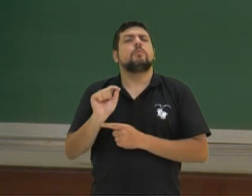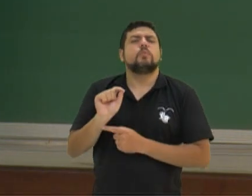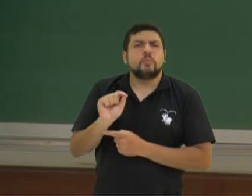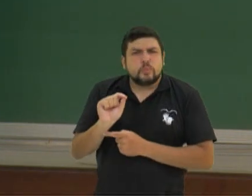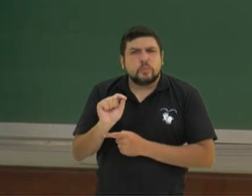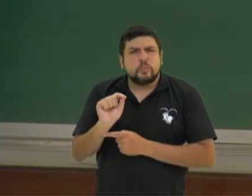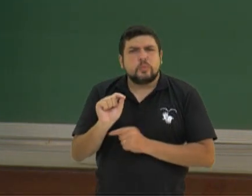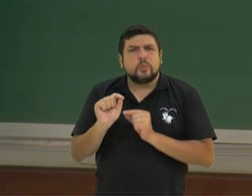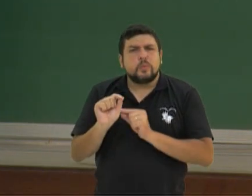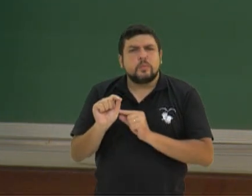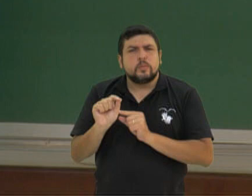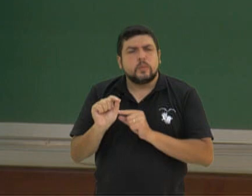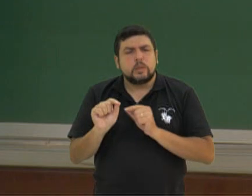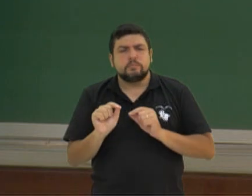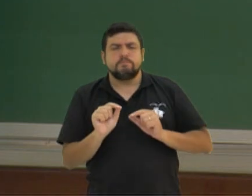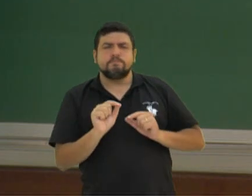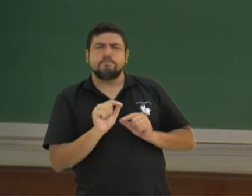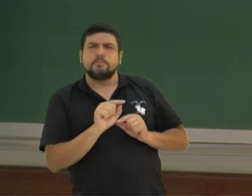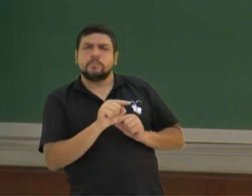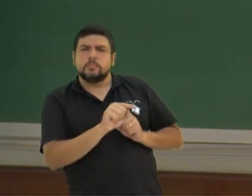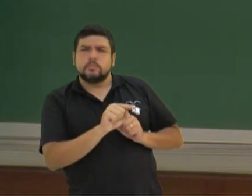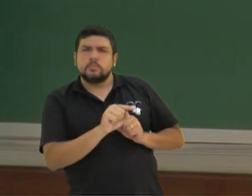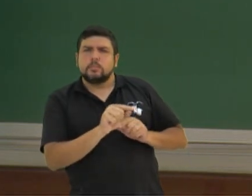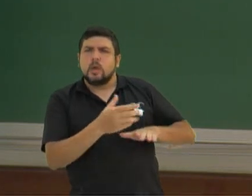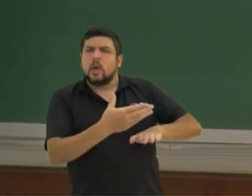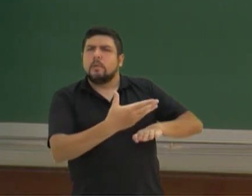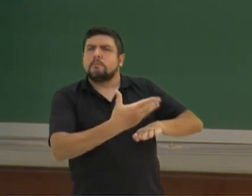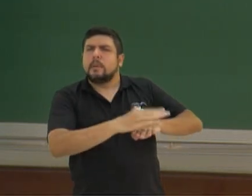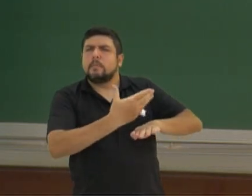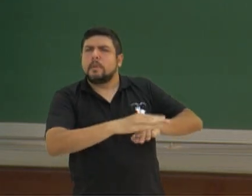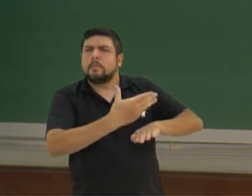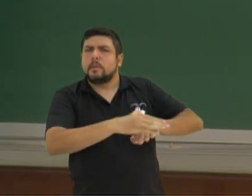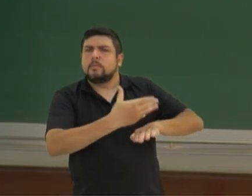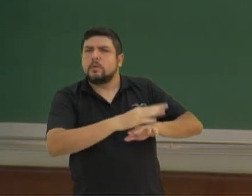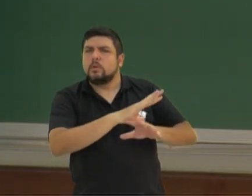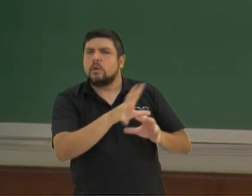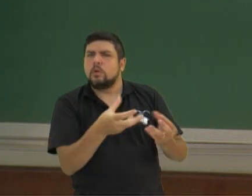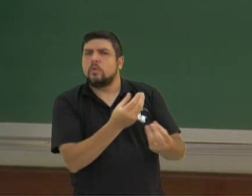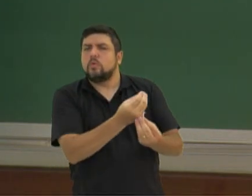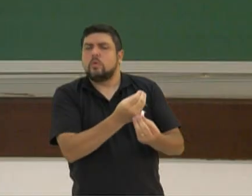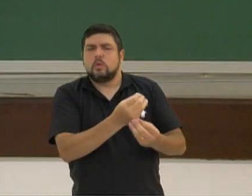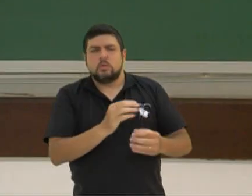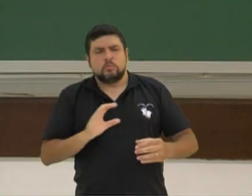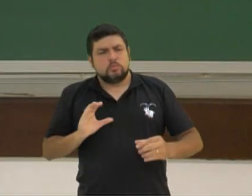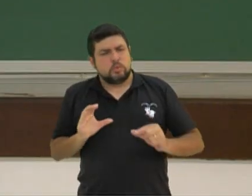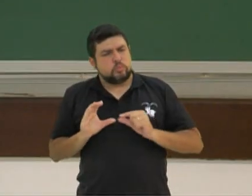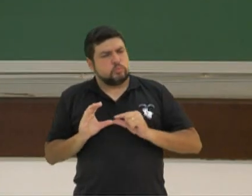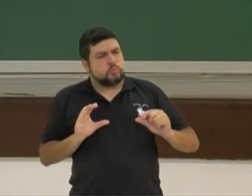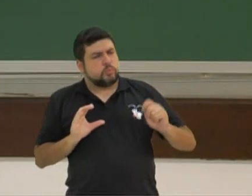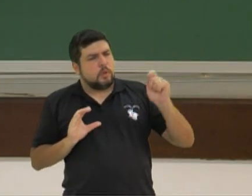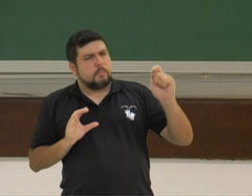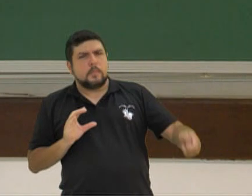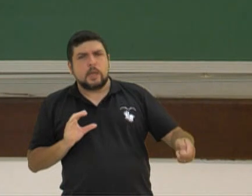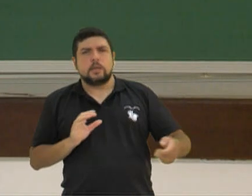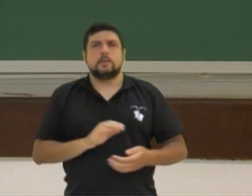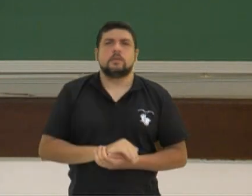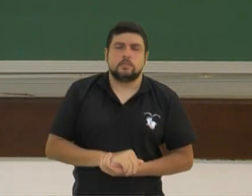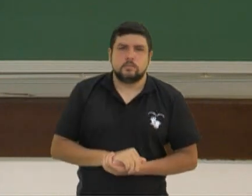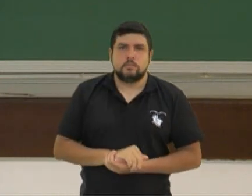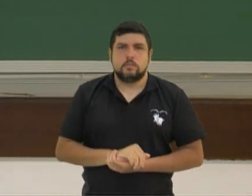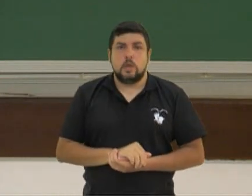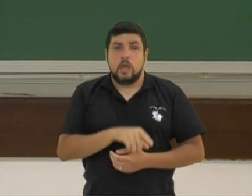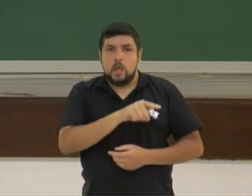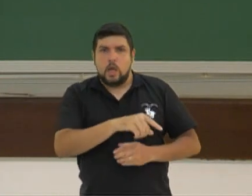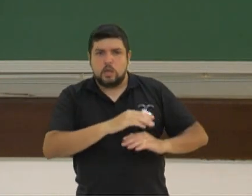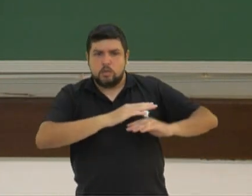a financiar a produção artística de vários artistas. Então, os artistas, eles começam